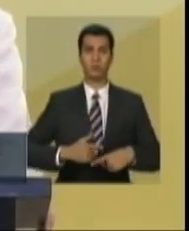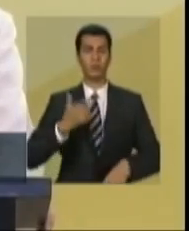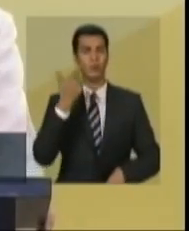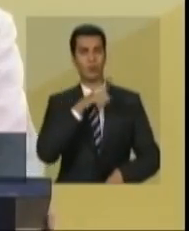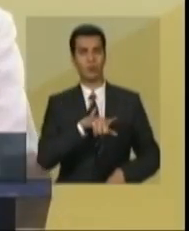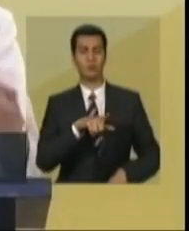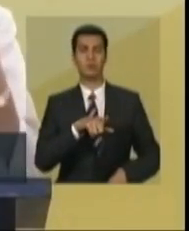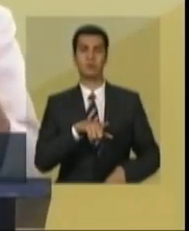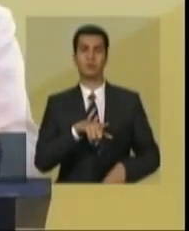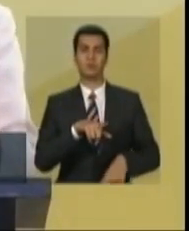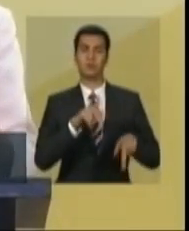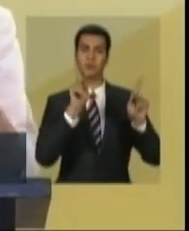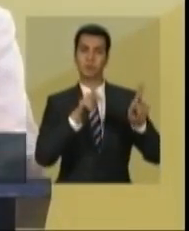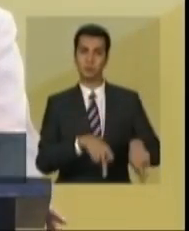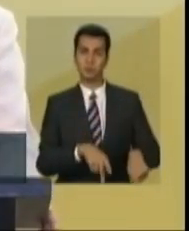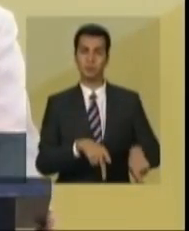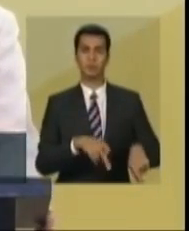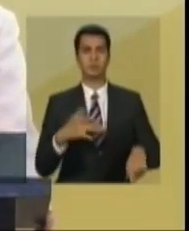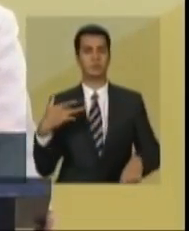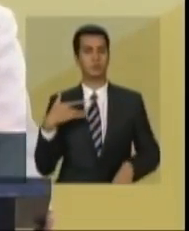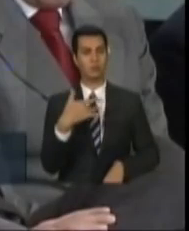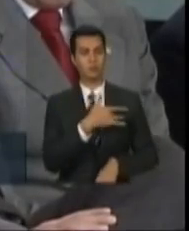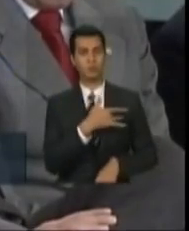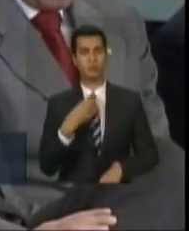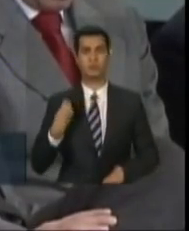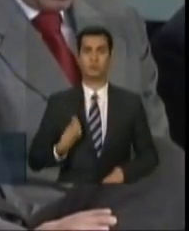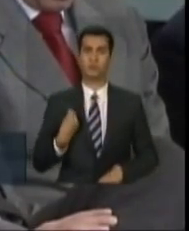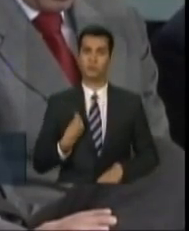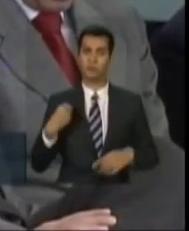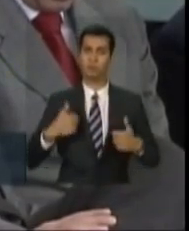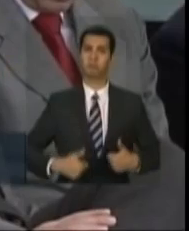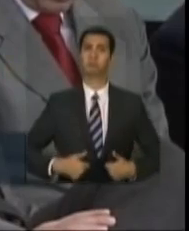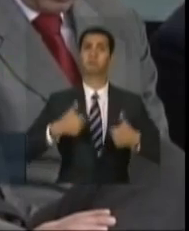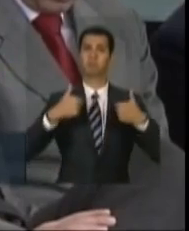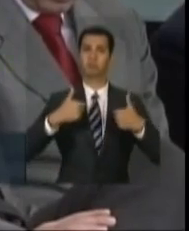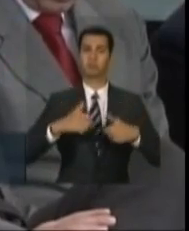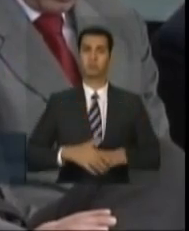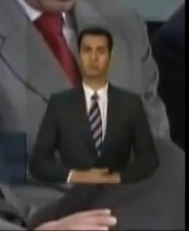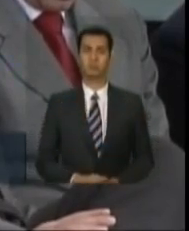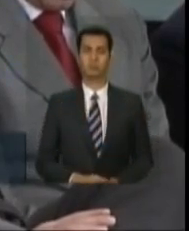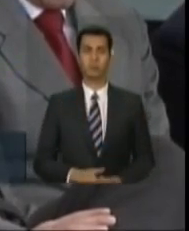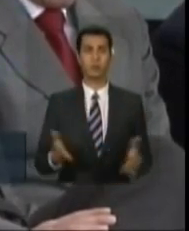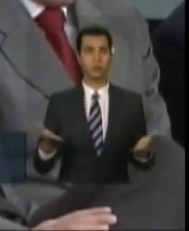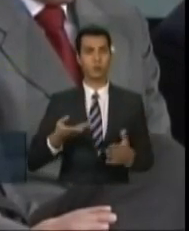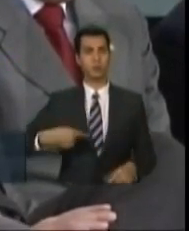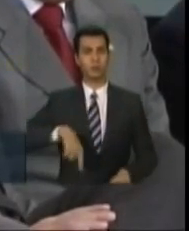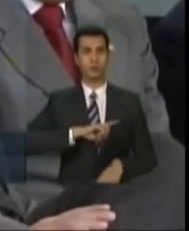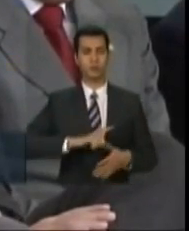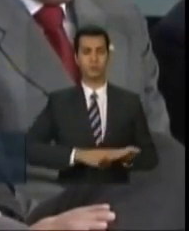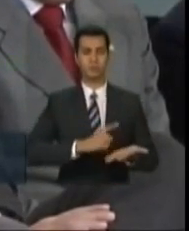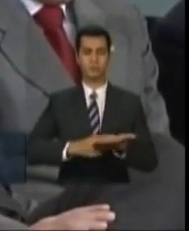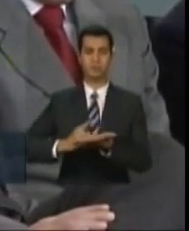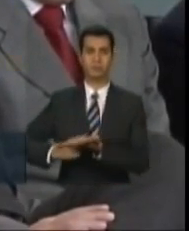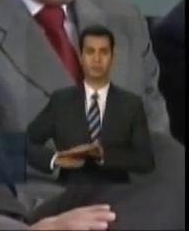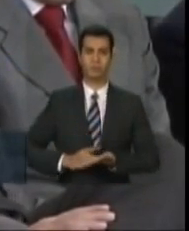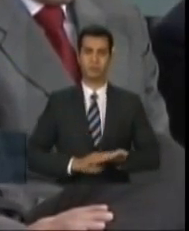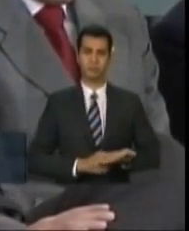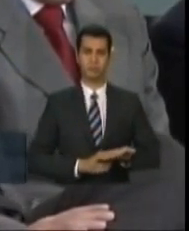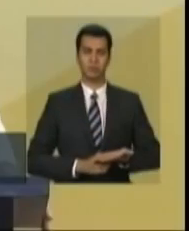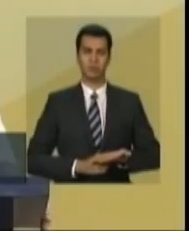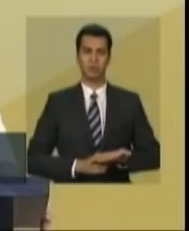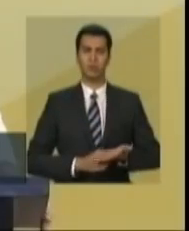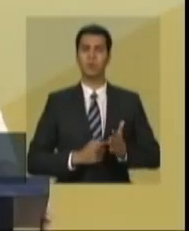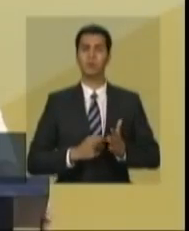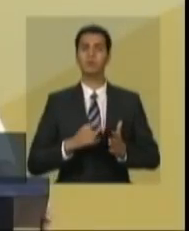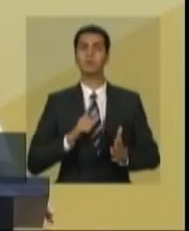vida da própria população. Essa parceria ela está firmada em um modelo que